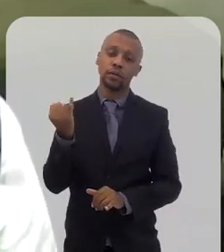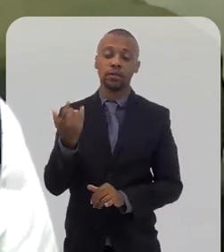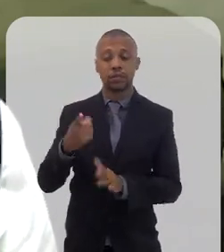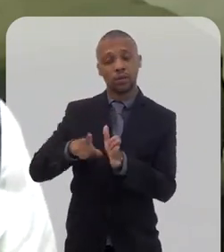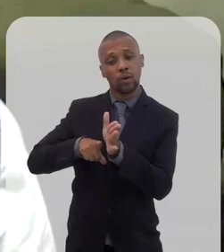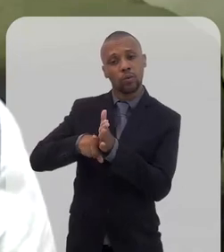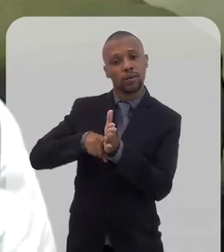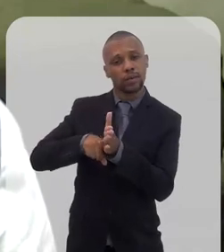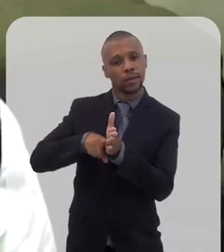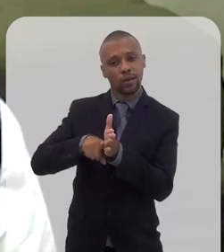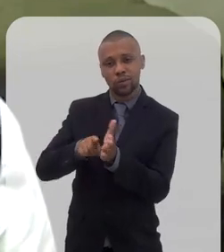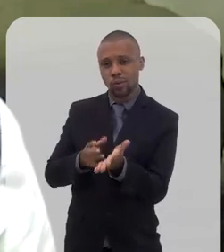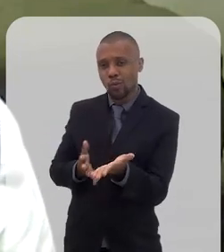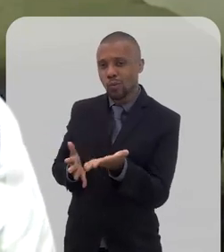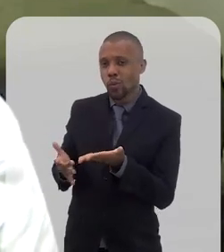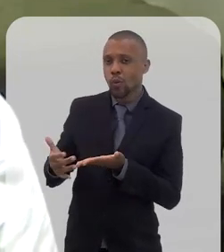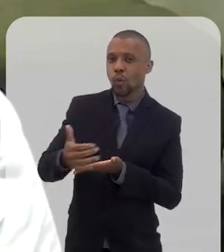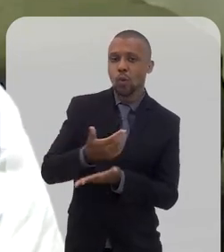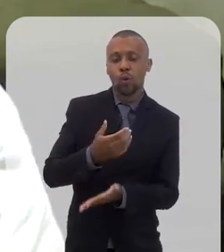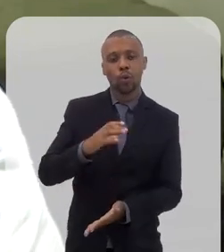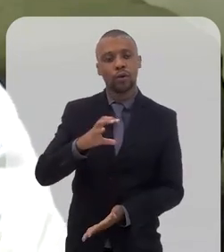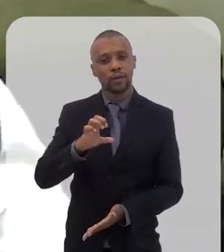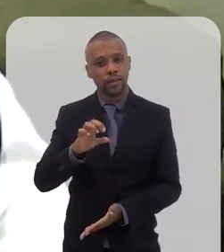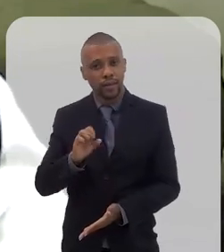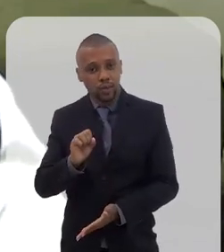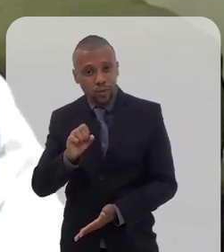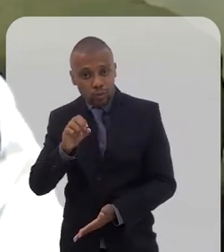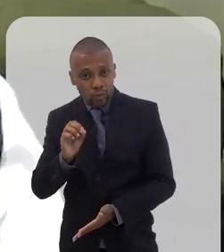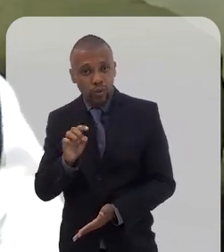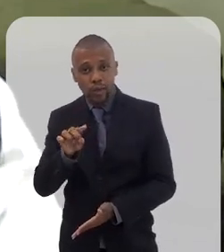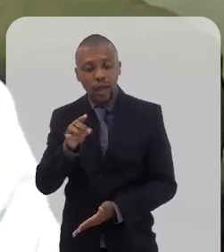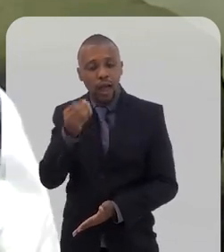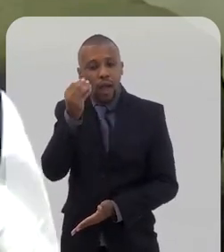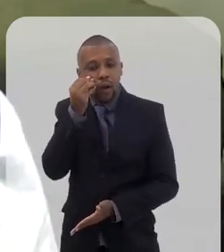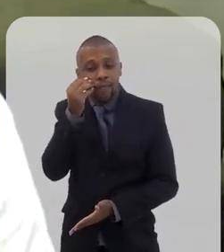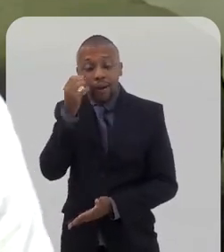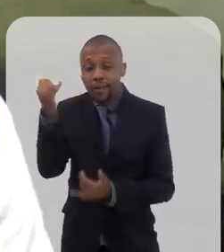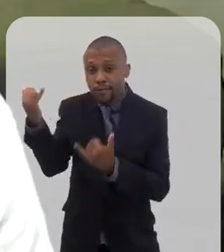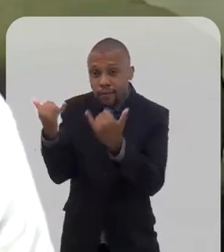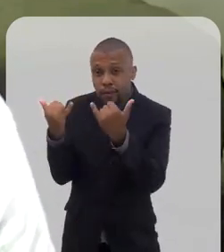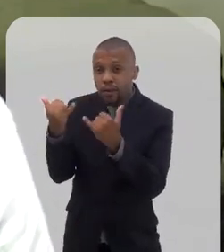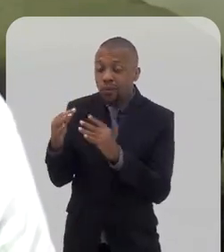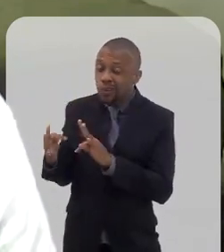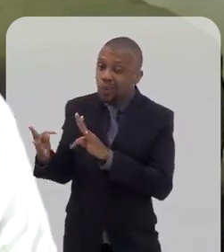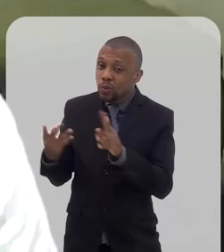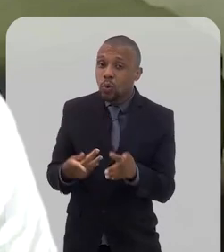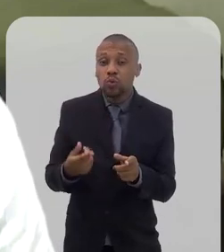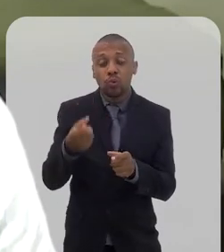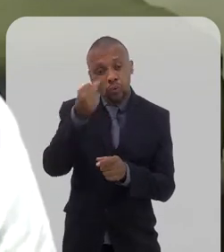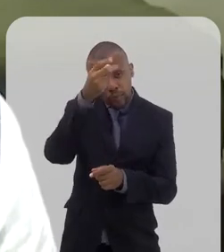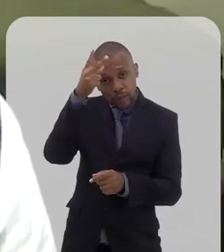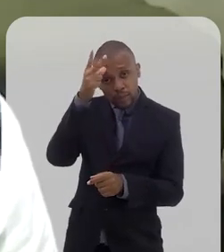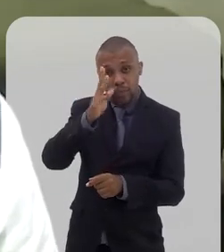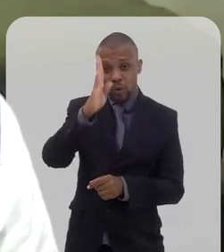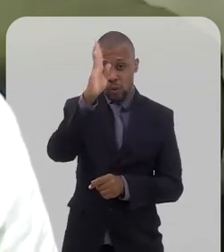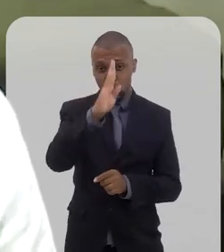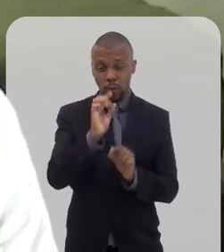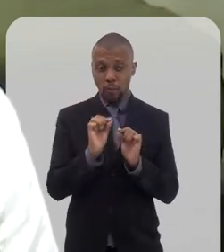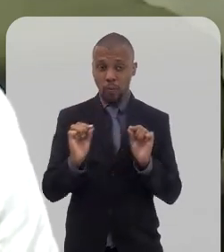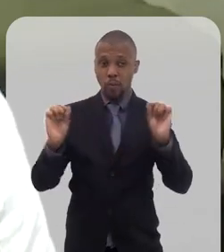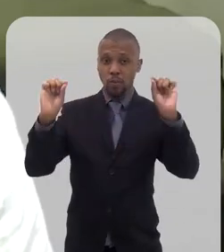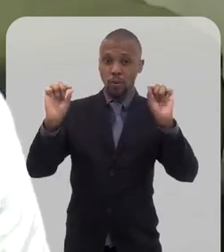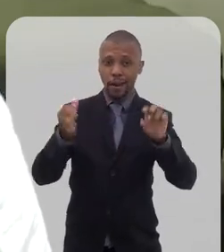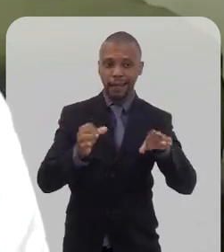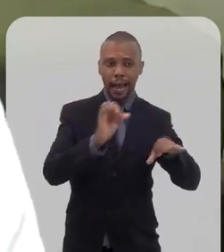né, Geisa? O censo é a única pesquisa que confere dados a todos os municípios do Brasil, não só os municípios da